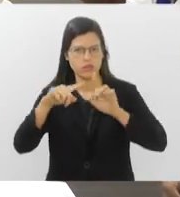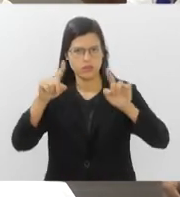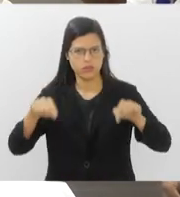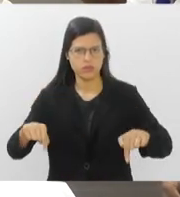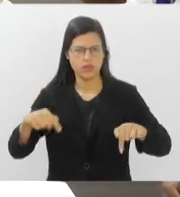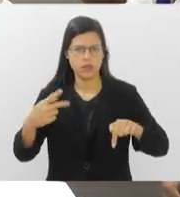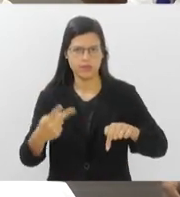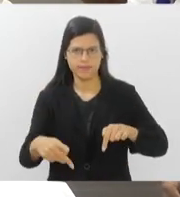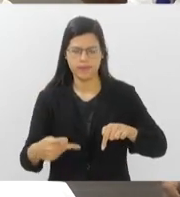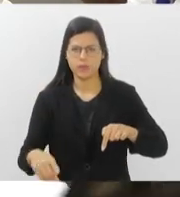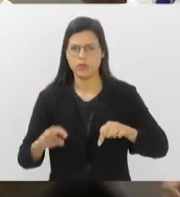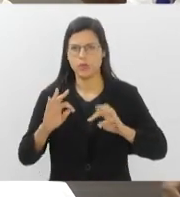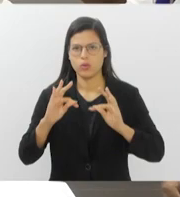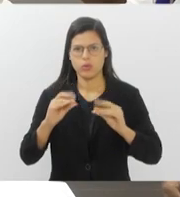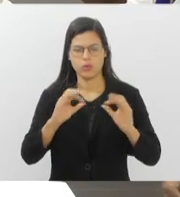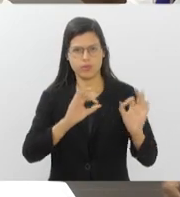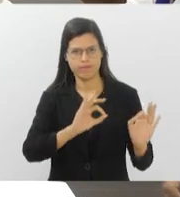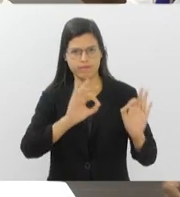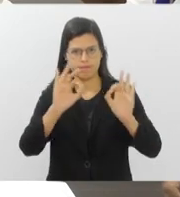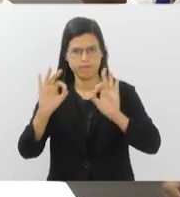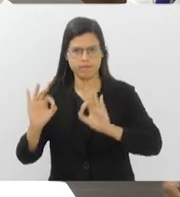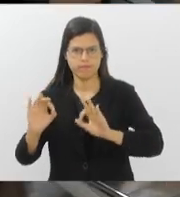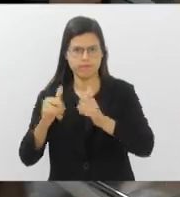e acompanham os trabalhos.